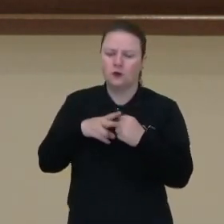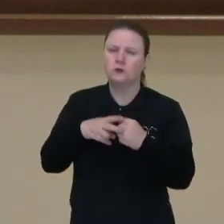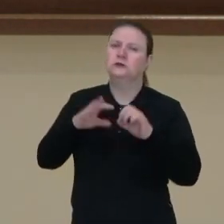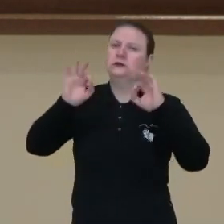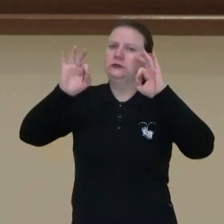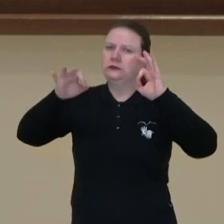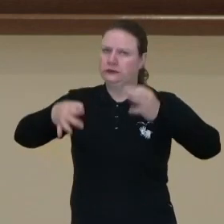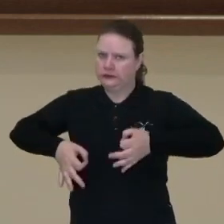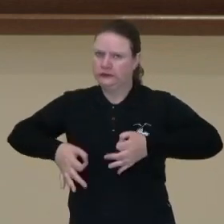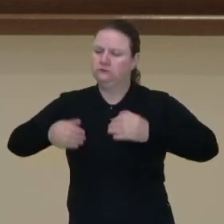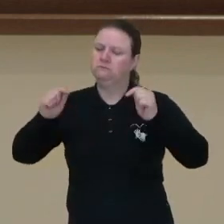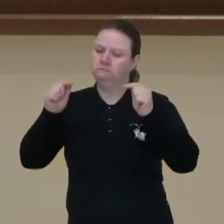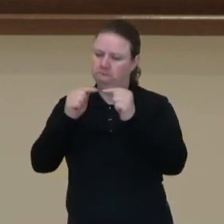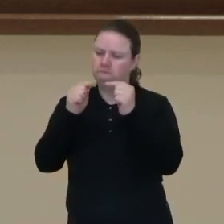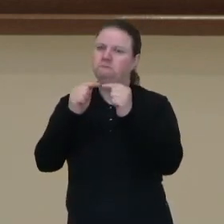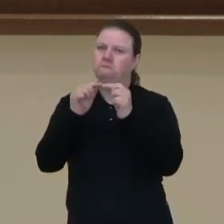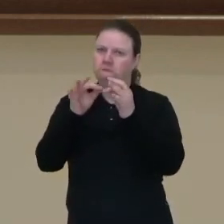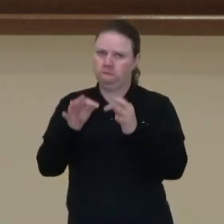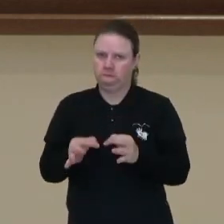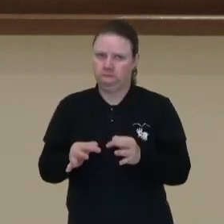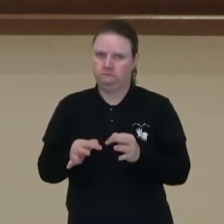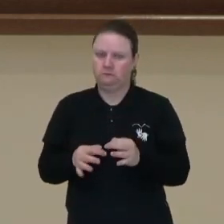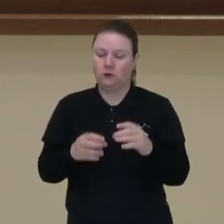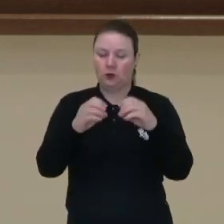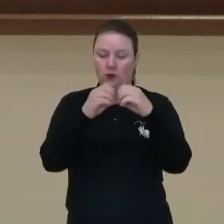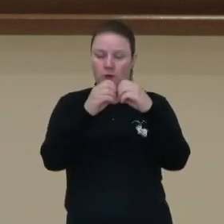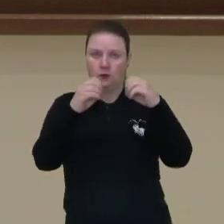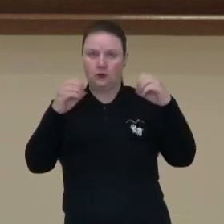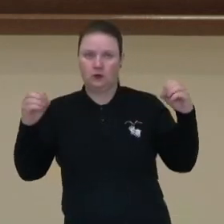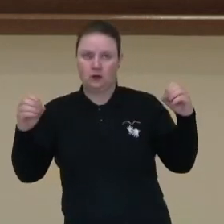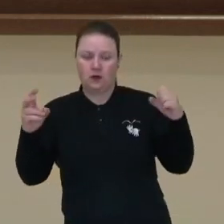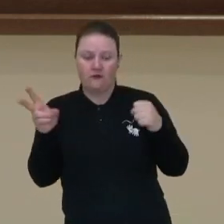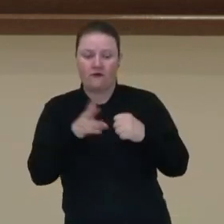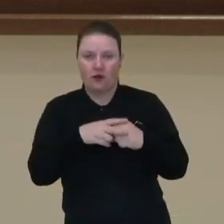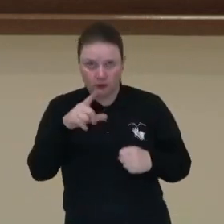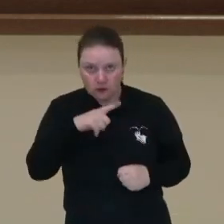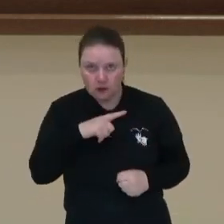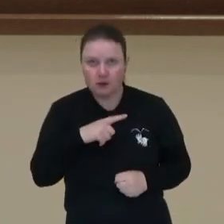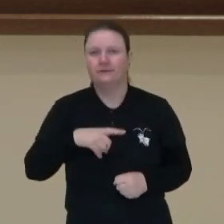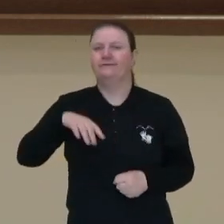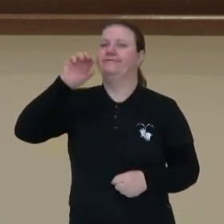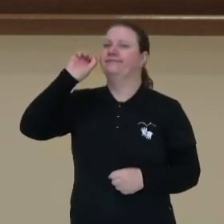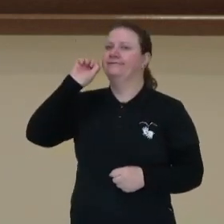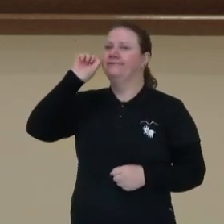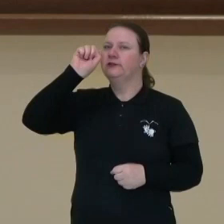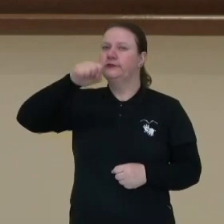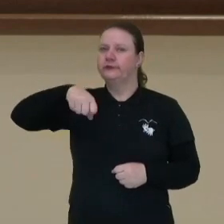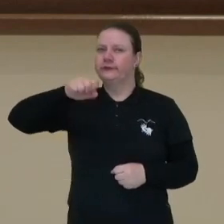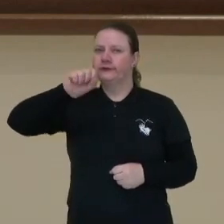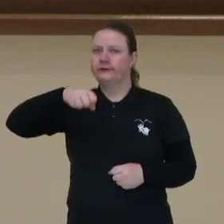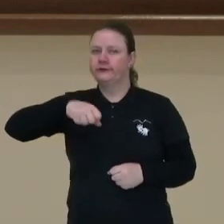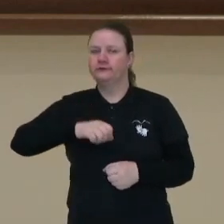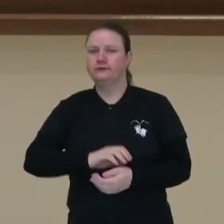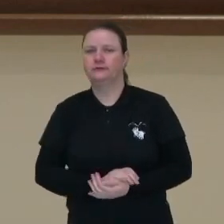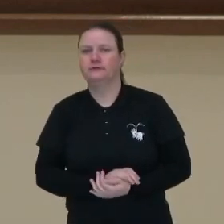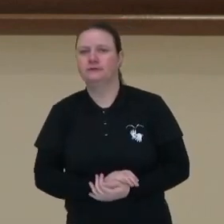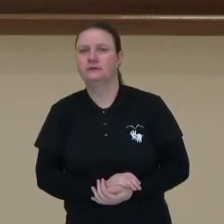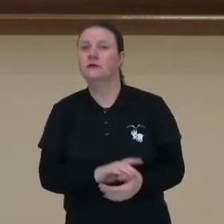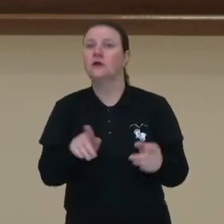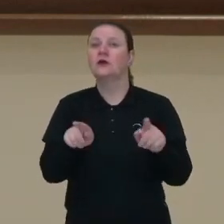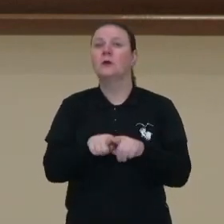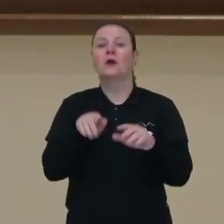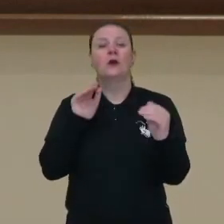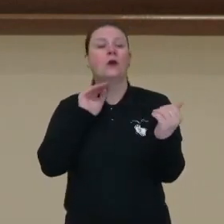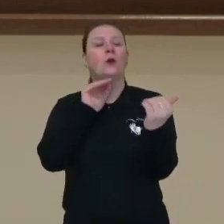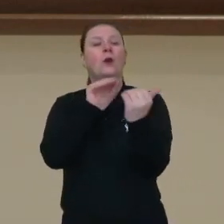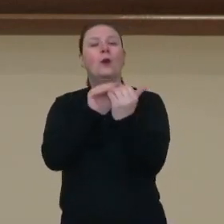verbo, né? A oração é uma frase que possui verbo? Sim, né? Então, será que a concordância verbal tem a ver